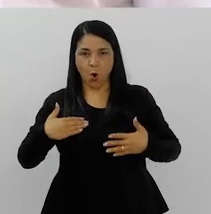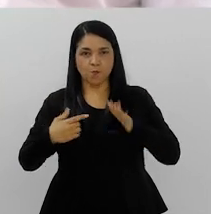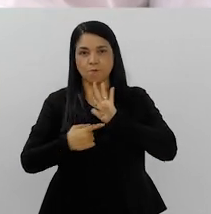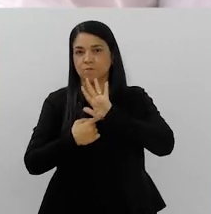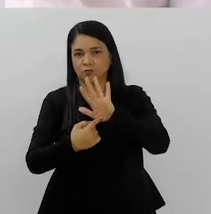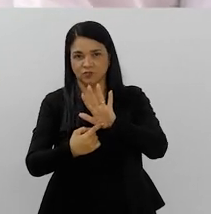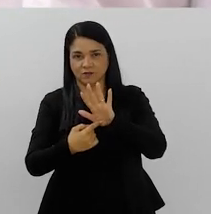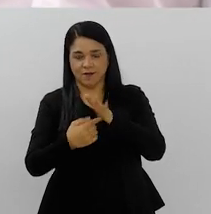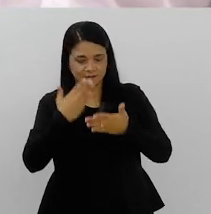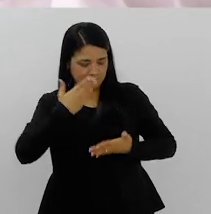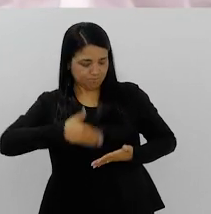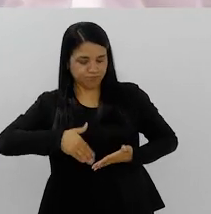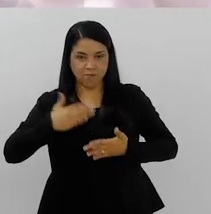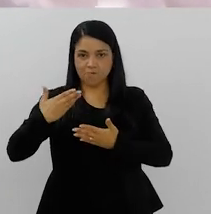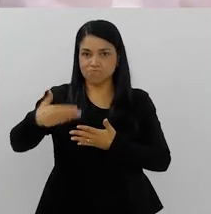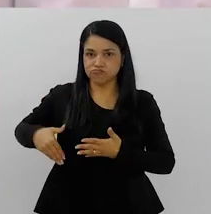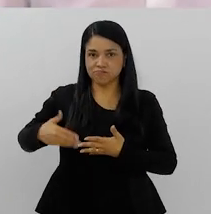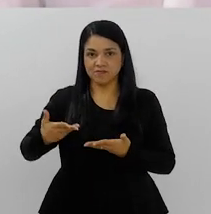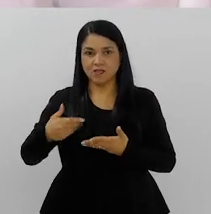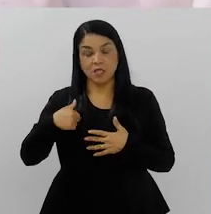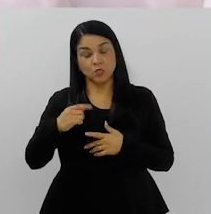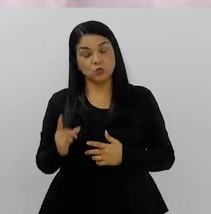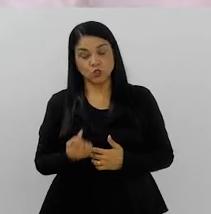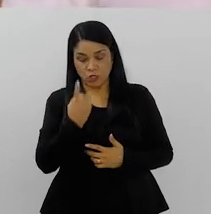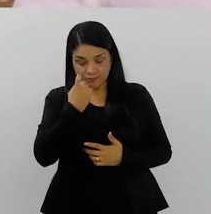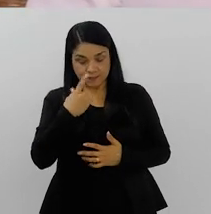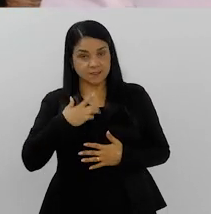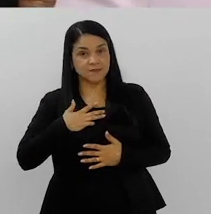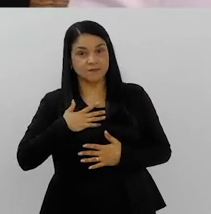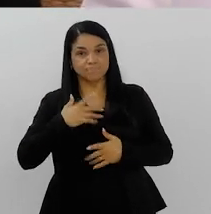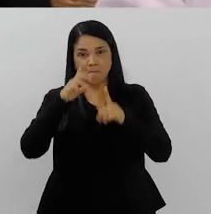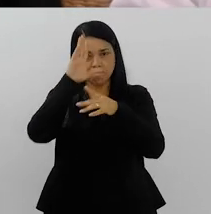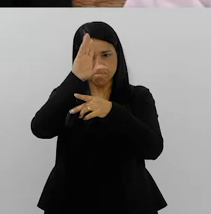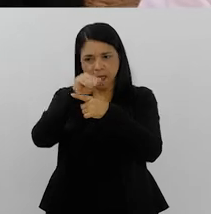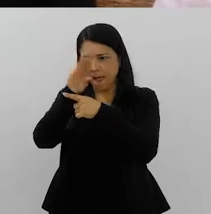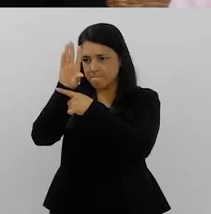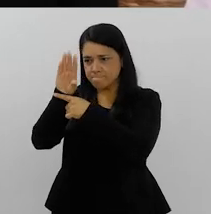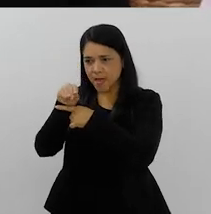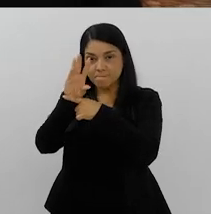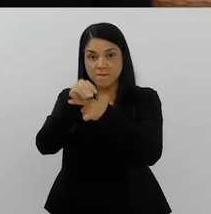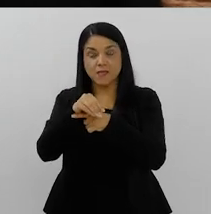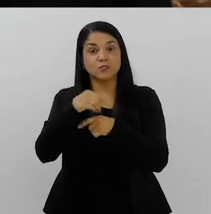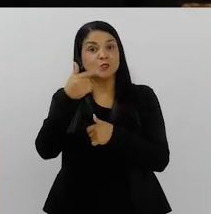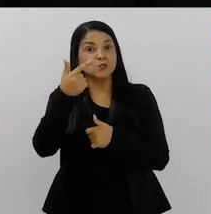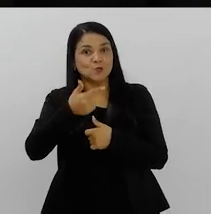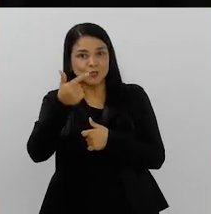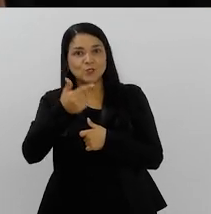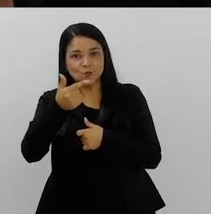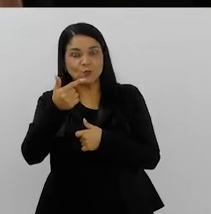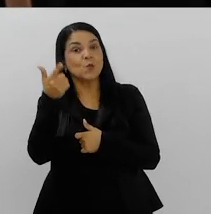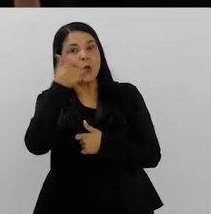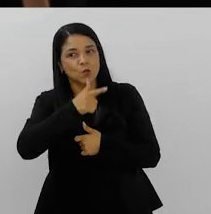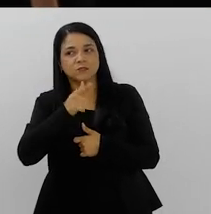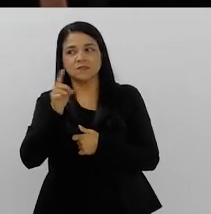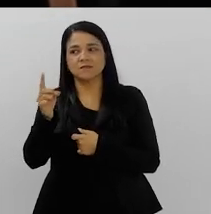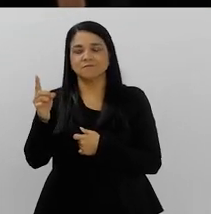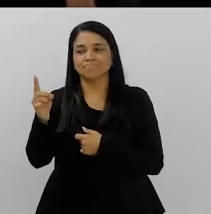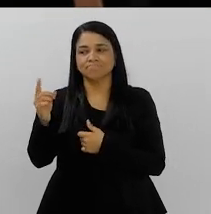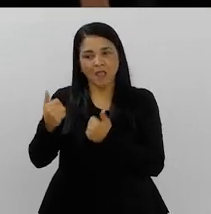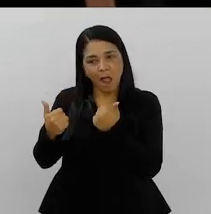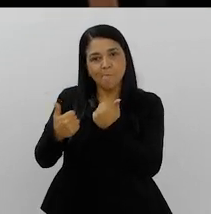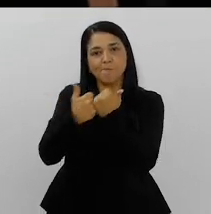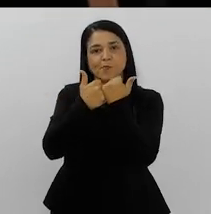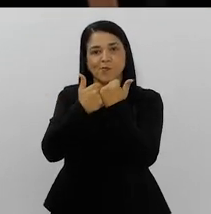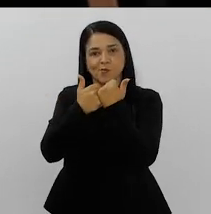mama né e eu acabei fazendo um calendário sozinha só no segundo eu consegui uma adesão e eu